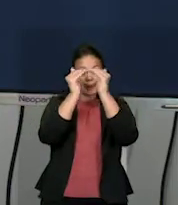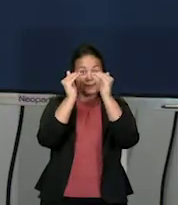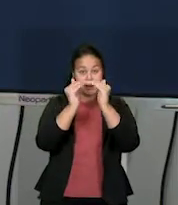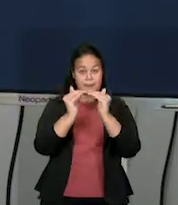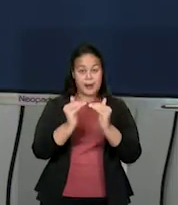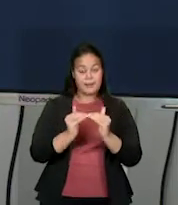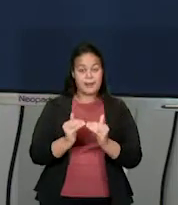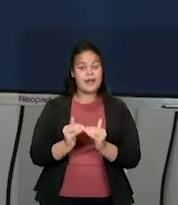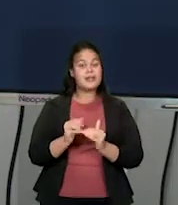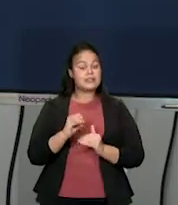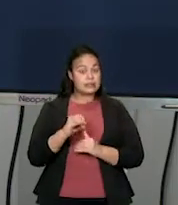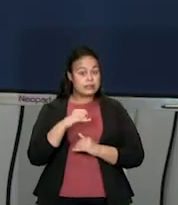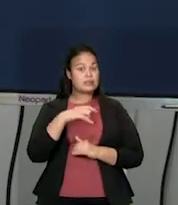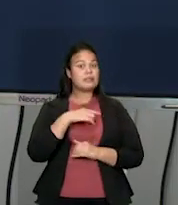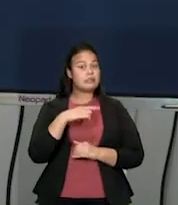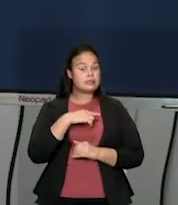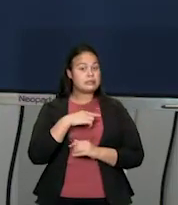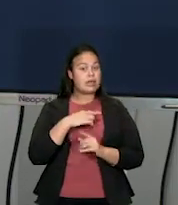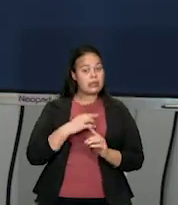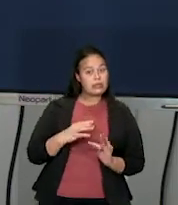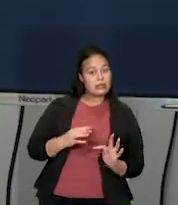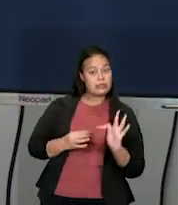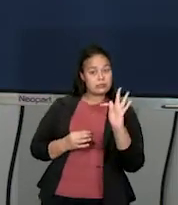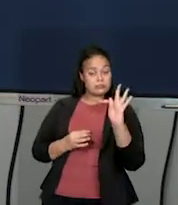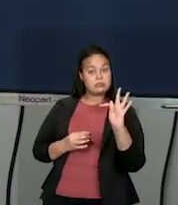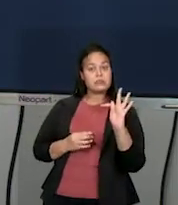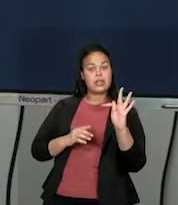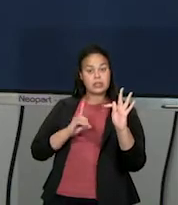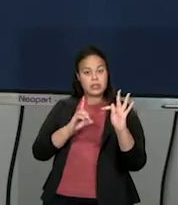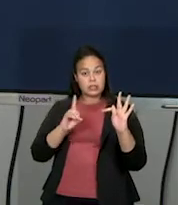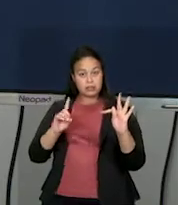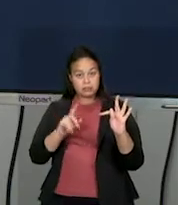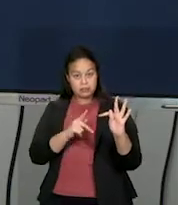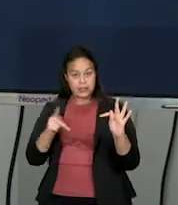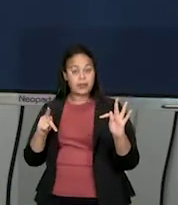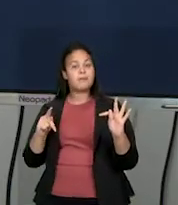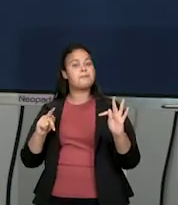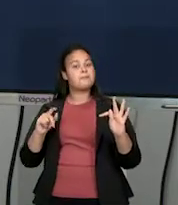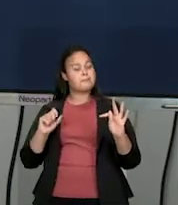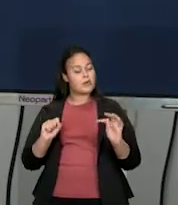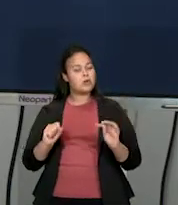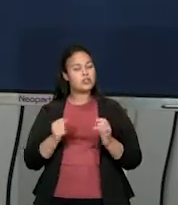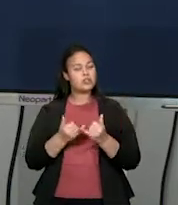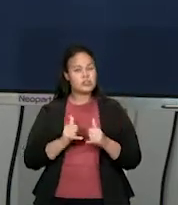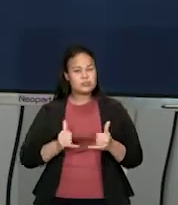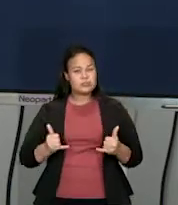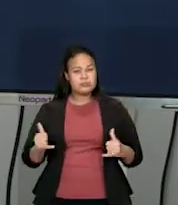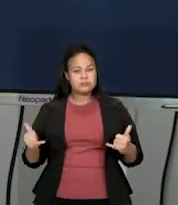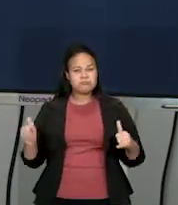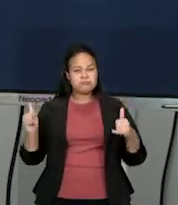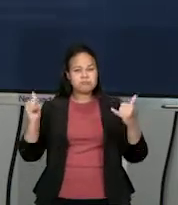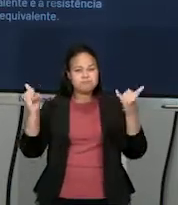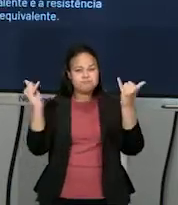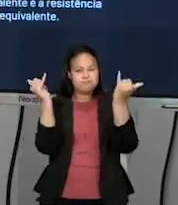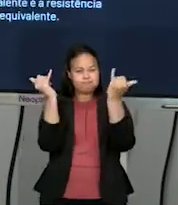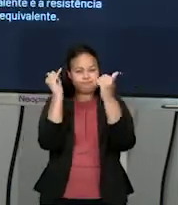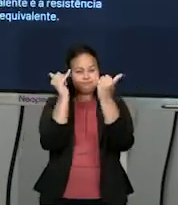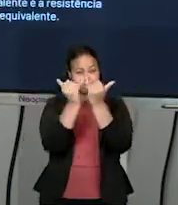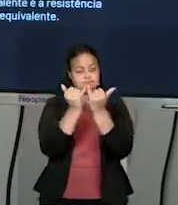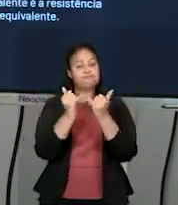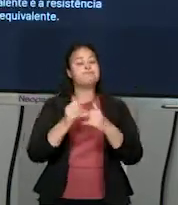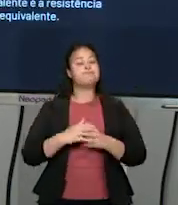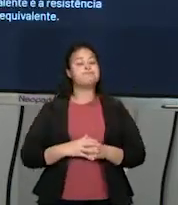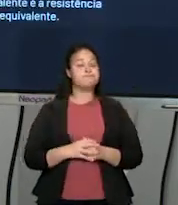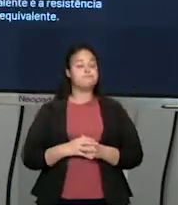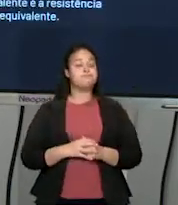for submetido à mesma tensão, à mesma DDP do circuito, vai ser percorrido pela mesma corrente.